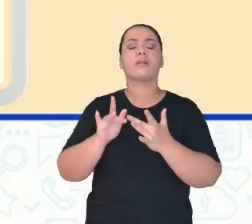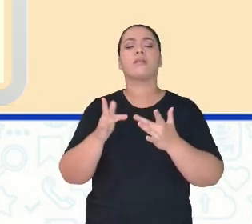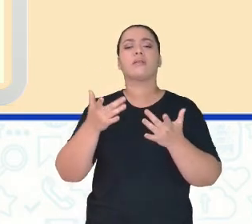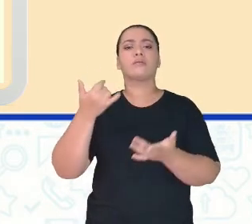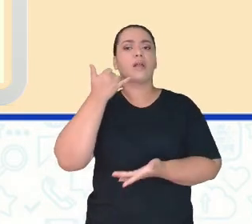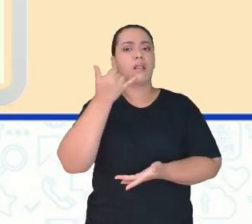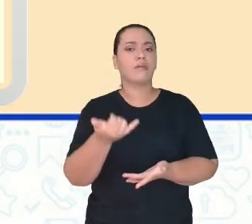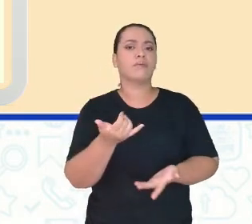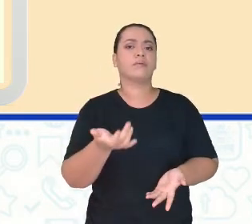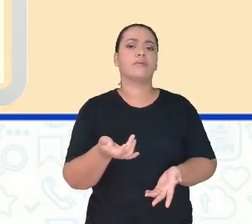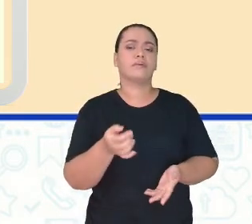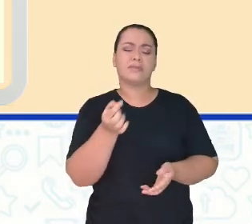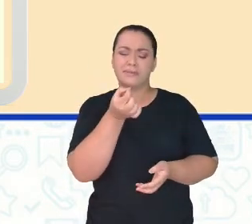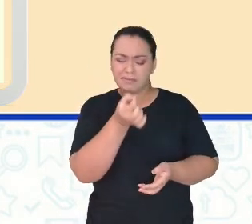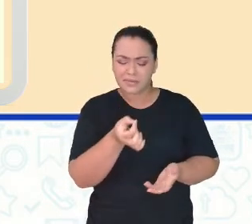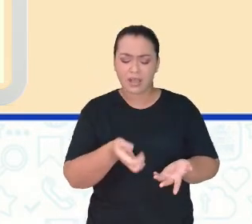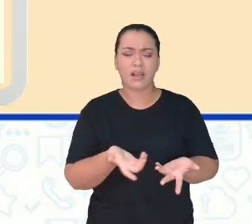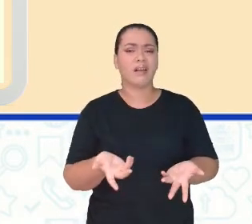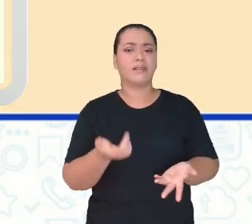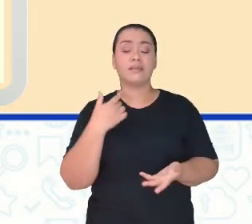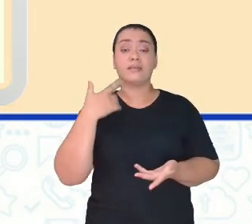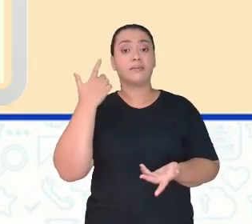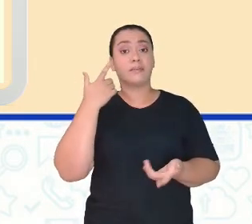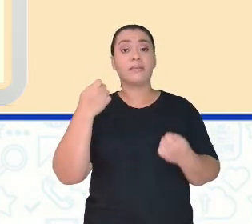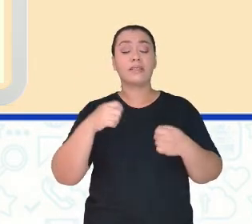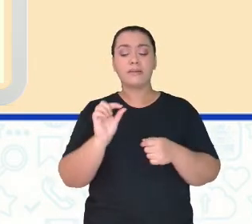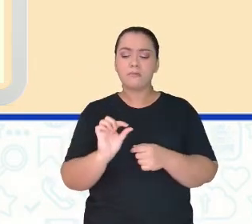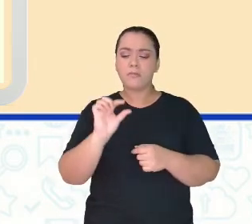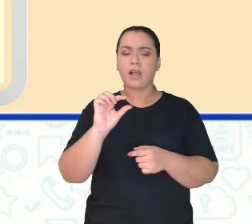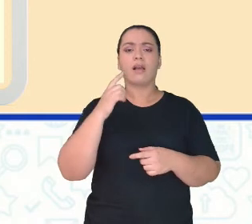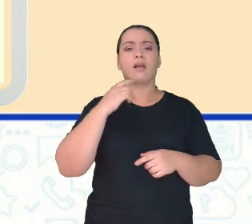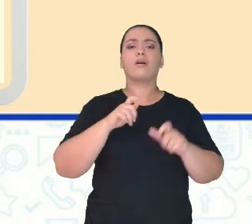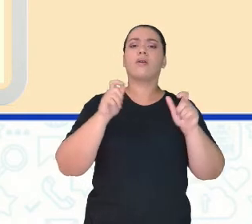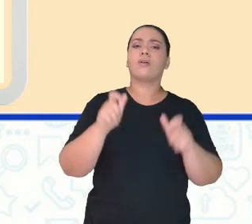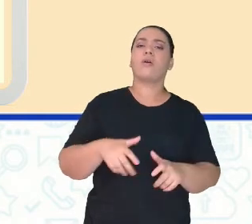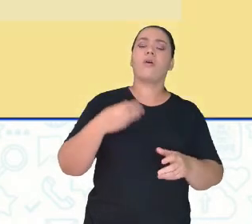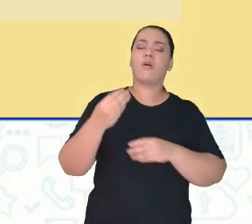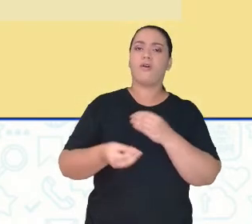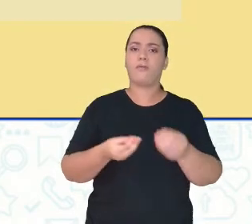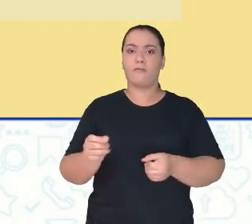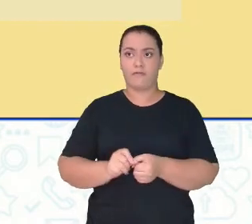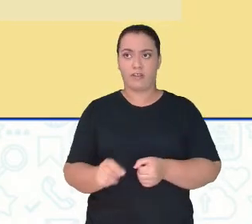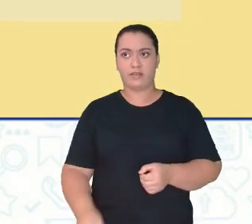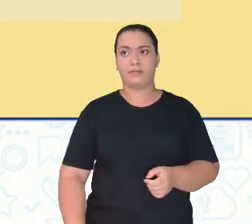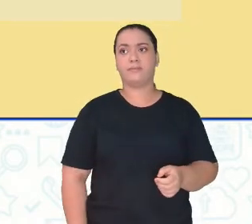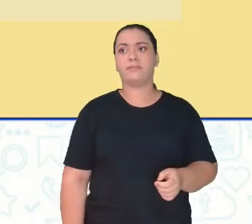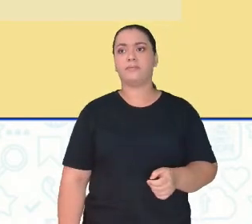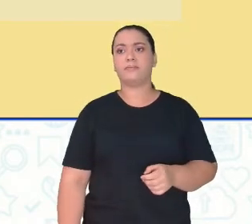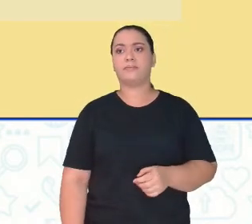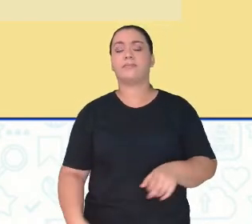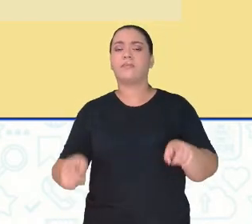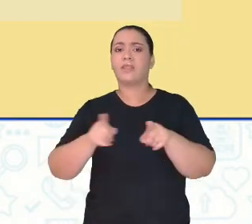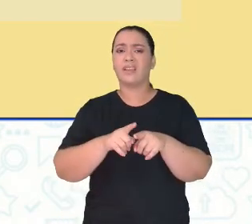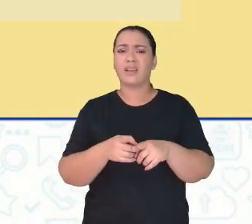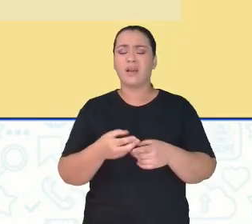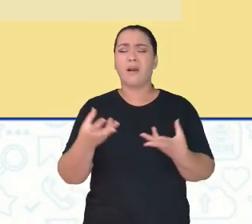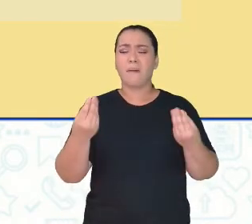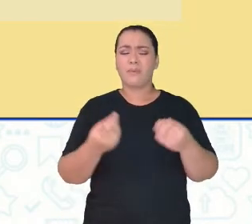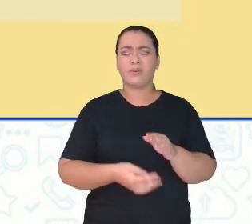saber, assim, nas letrinhas miúdas, onde é que é, para onde é que vai, o que é que faz, tá certo? Colocar muito